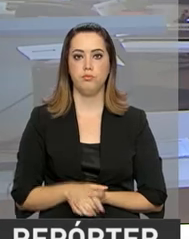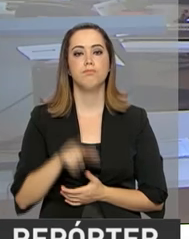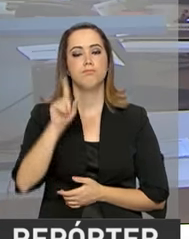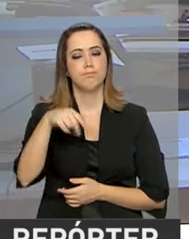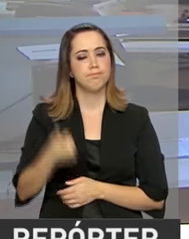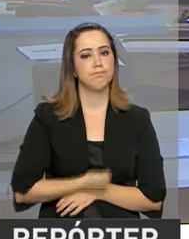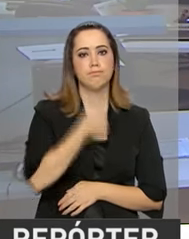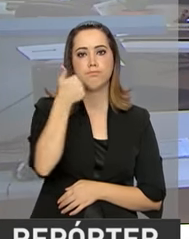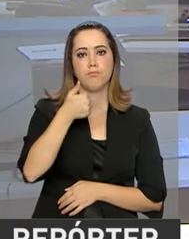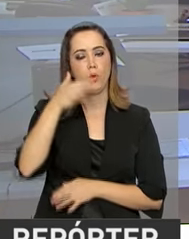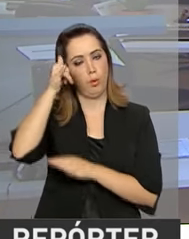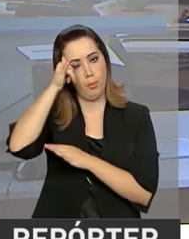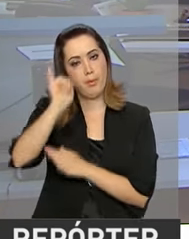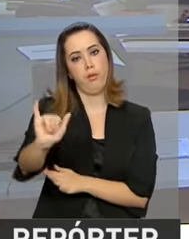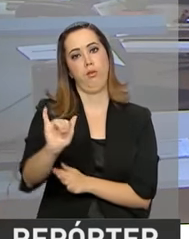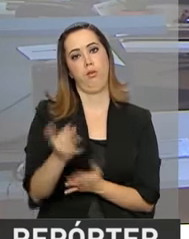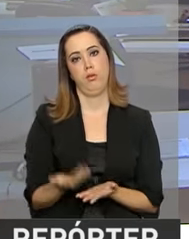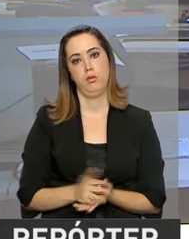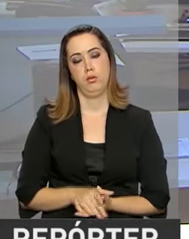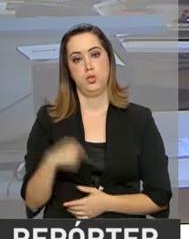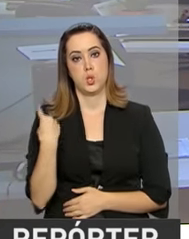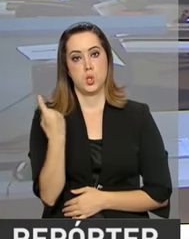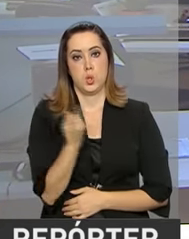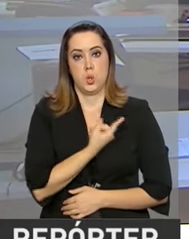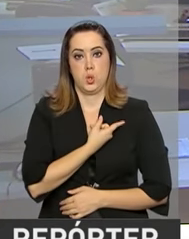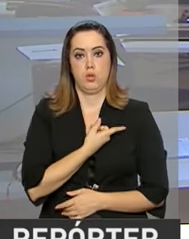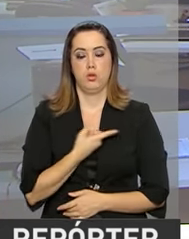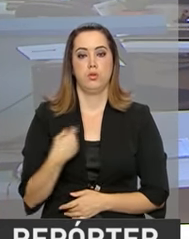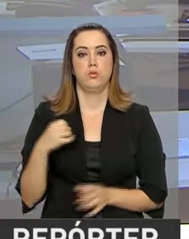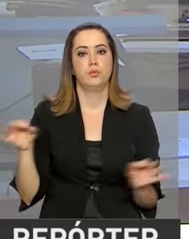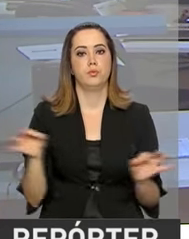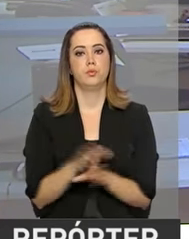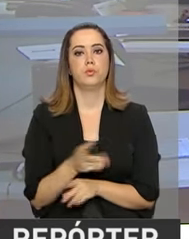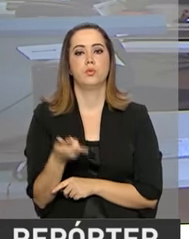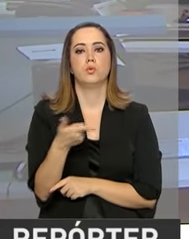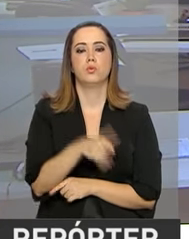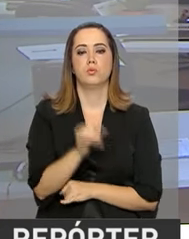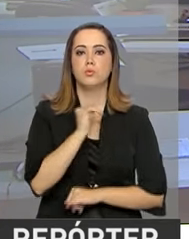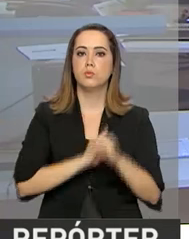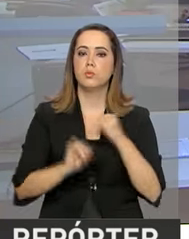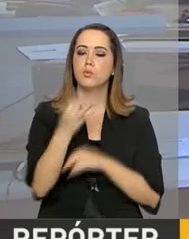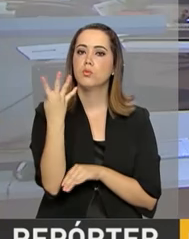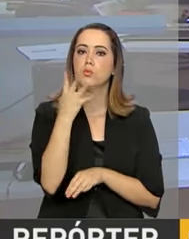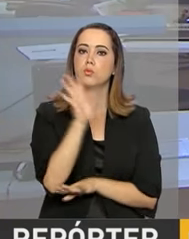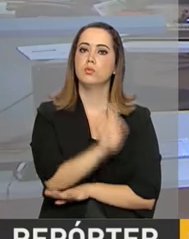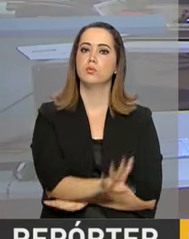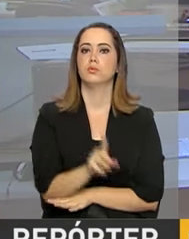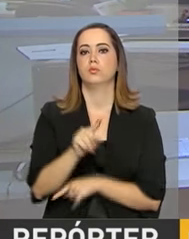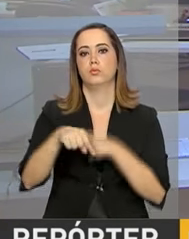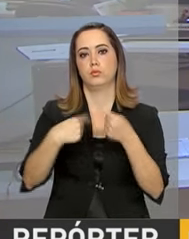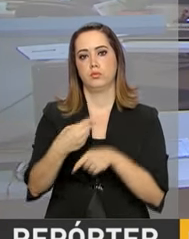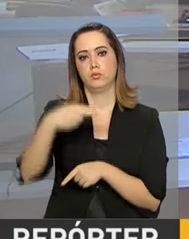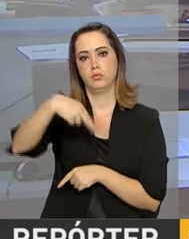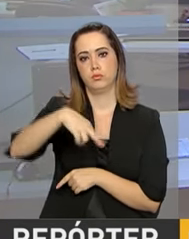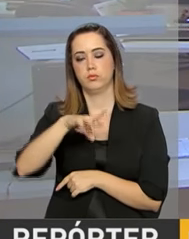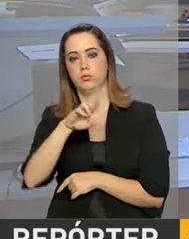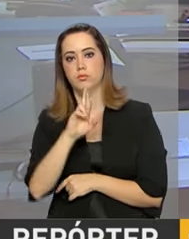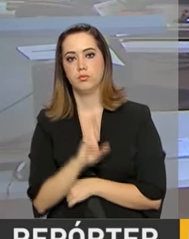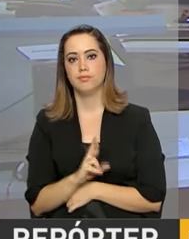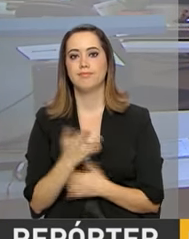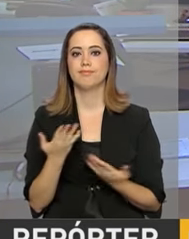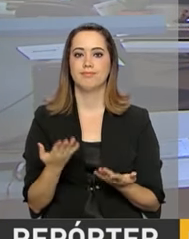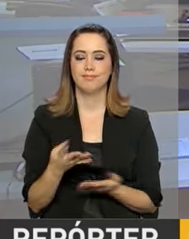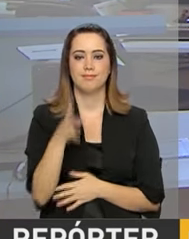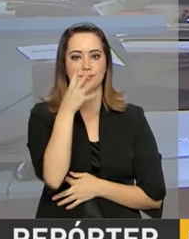prevenir do que remediar, né? E nós ficamos por aqui, voltamos a qualquer momento com outras informações ou às 16h na próxima edição do